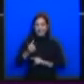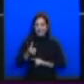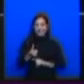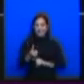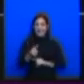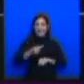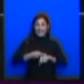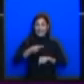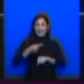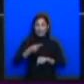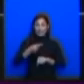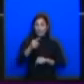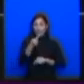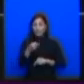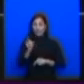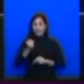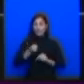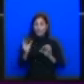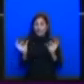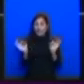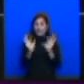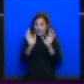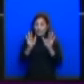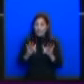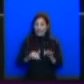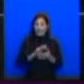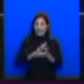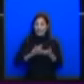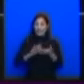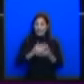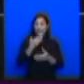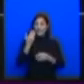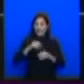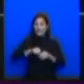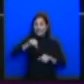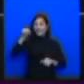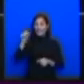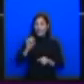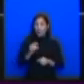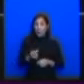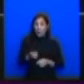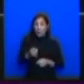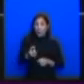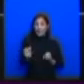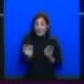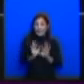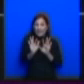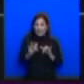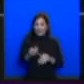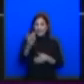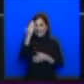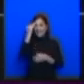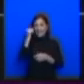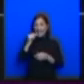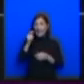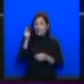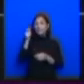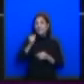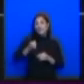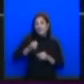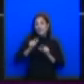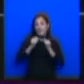06. E agora, o último número para fecharmos a Loto Fácil da Independência. Falta muito pouco. Quem sabe o seu